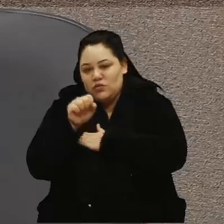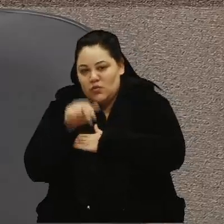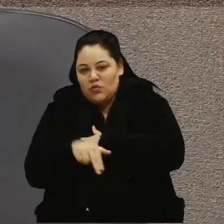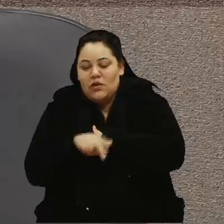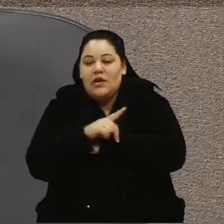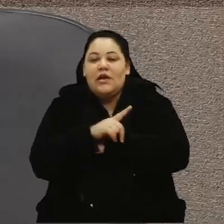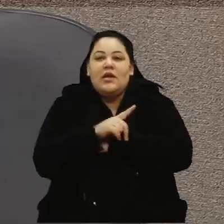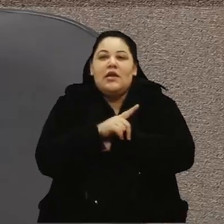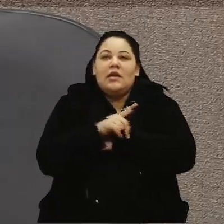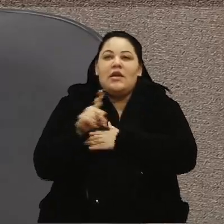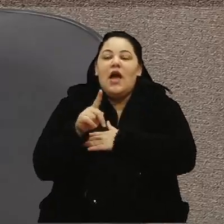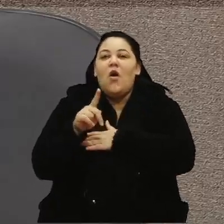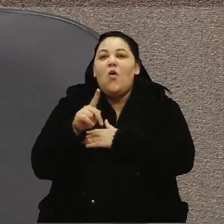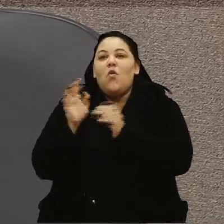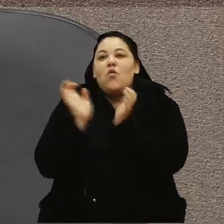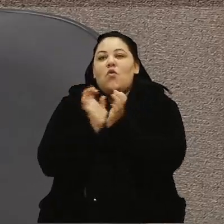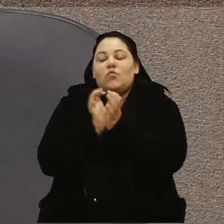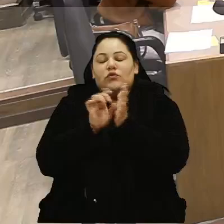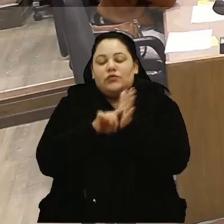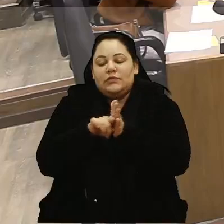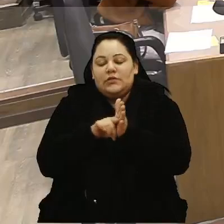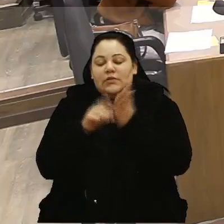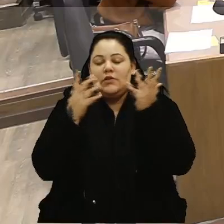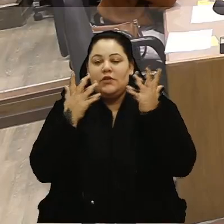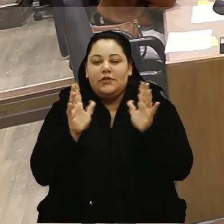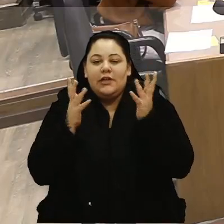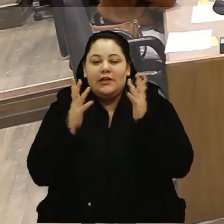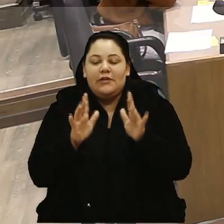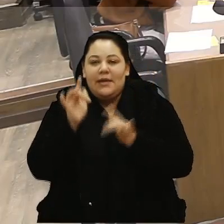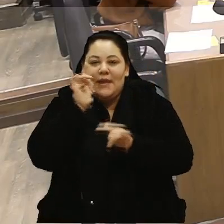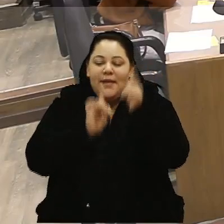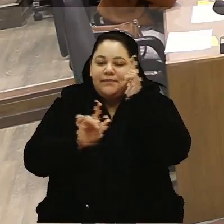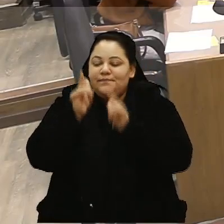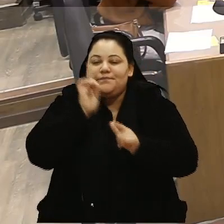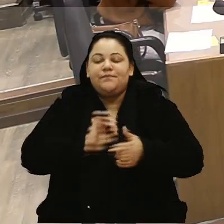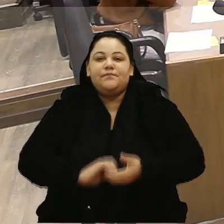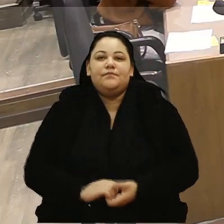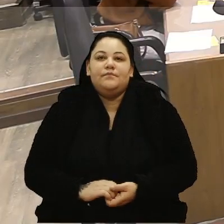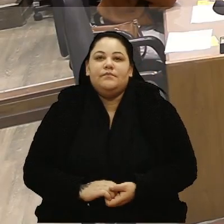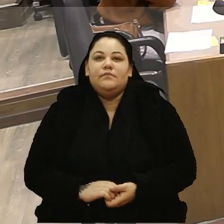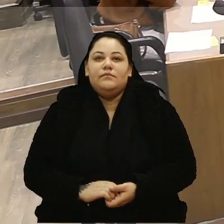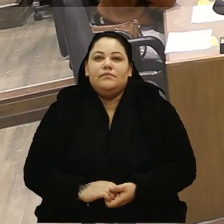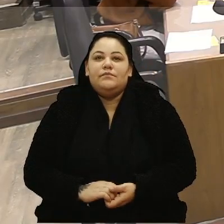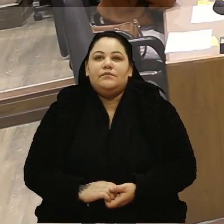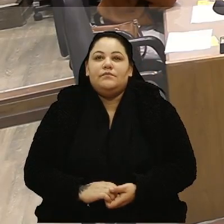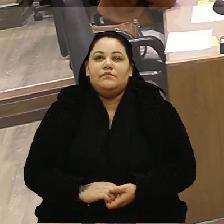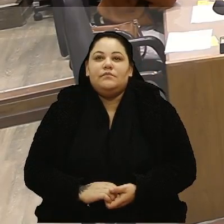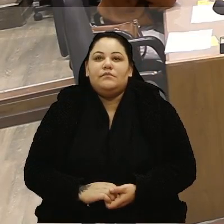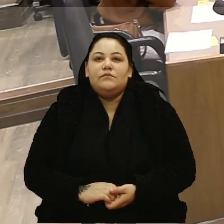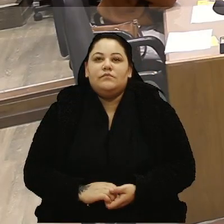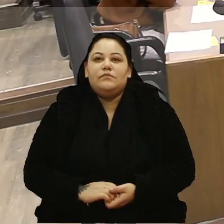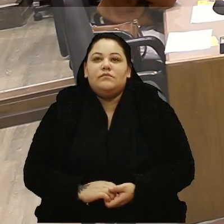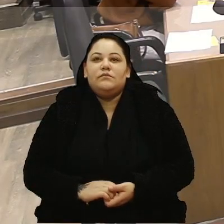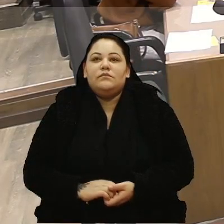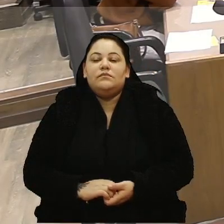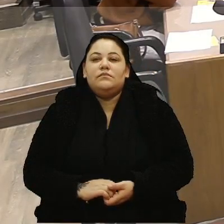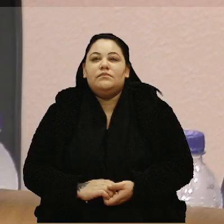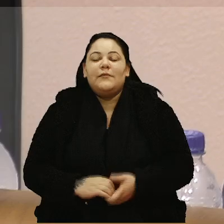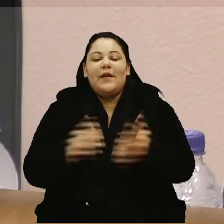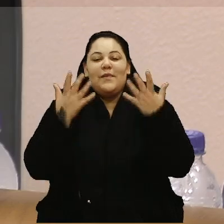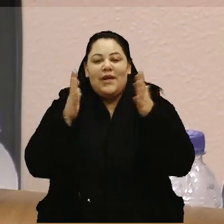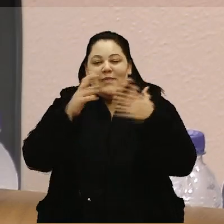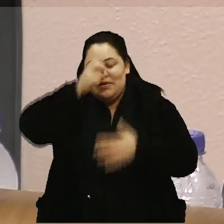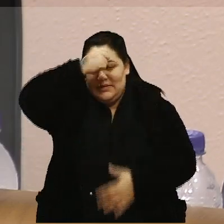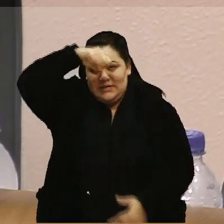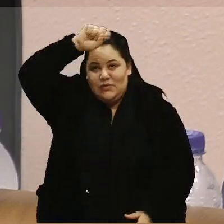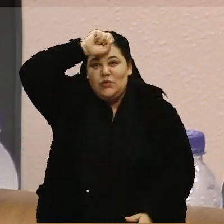pesquisadores, parabéns por essa conquista. Obrigado, vereadora Marisol Santos. Parabéns à Universidade de Caxias do Sul,